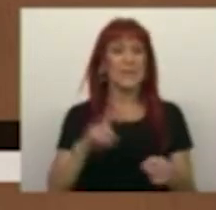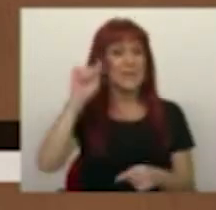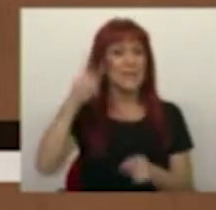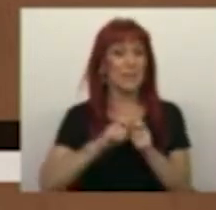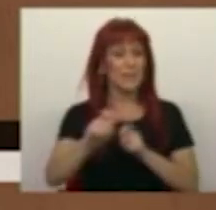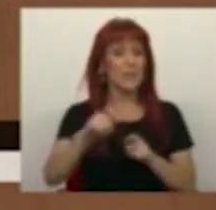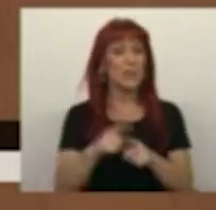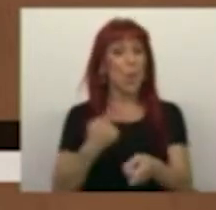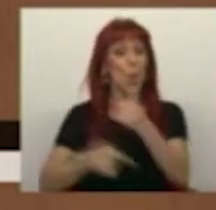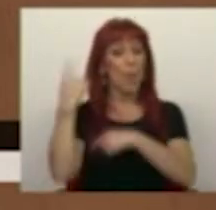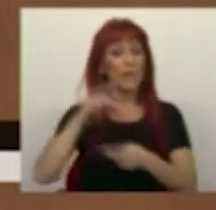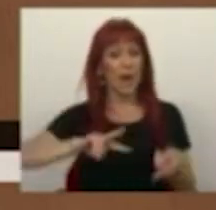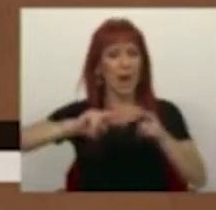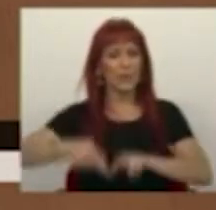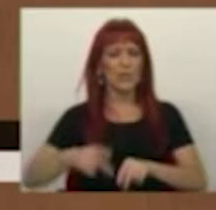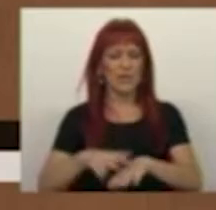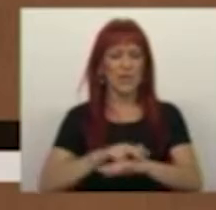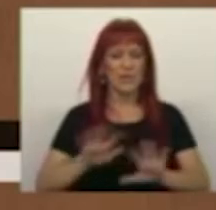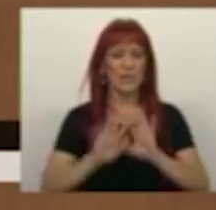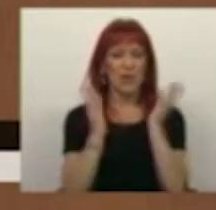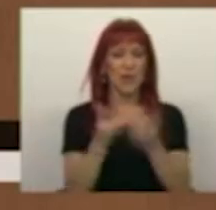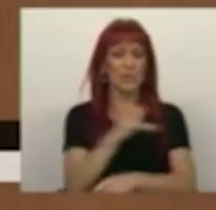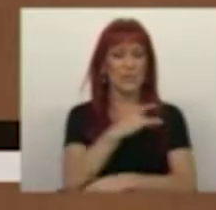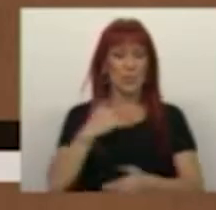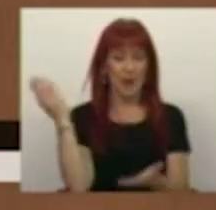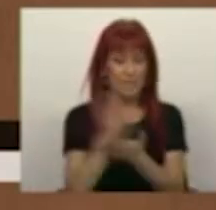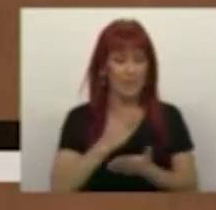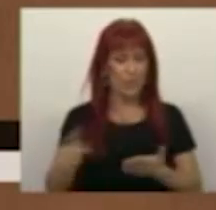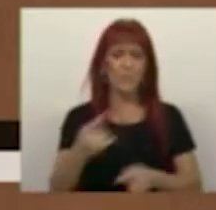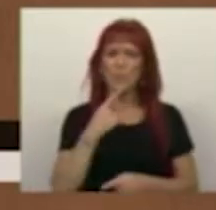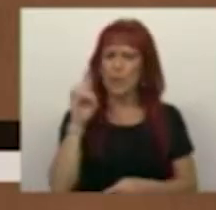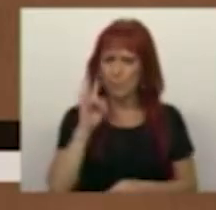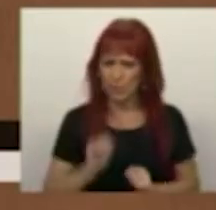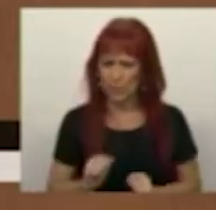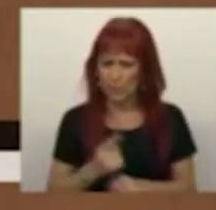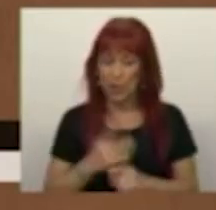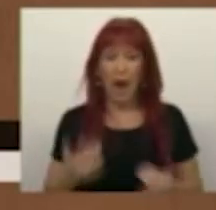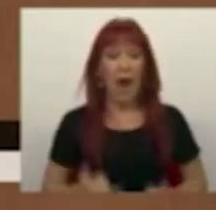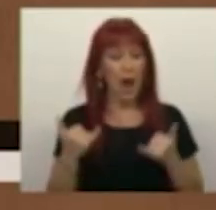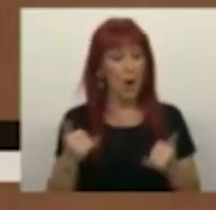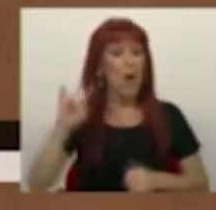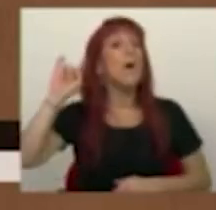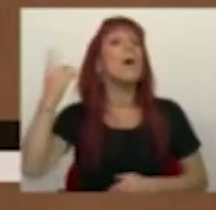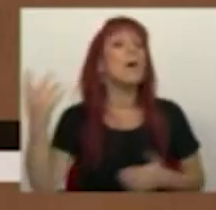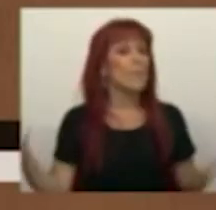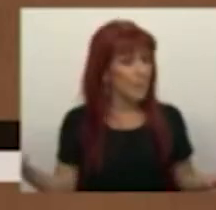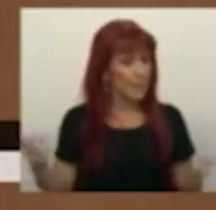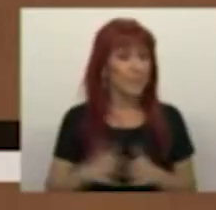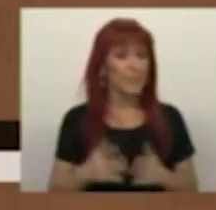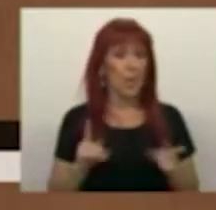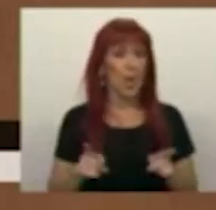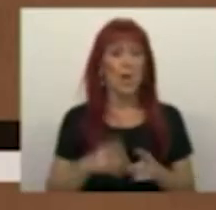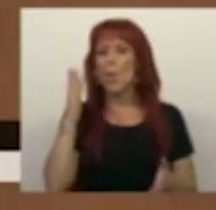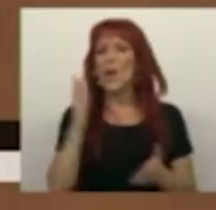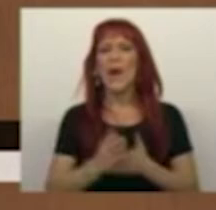definição de caso foi também ontem alterada pela Direção-Geral de Saúde. A partir de agora, isso é muito importante, porque agora caso passa a